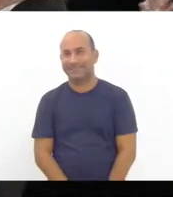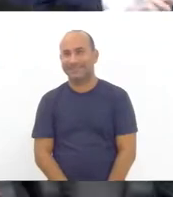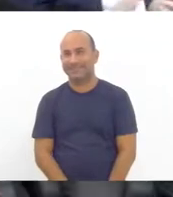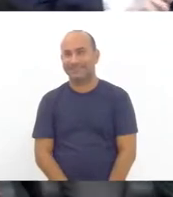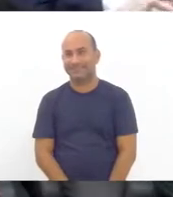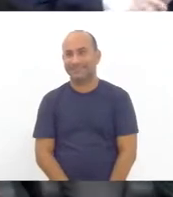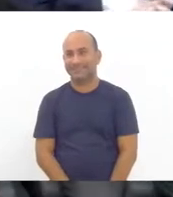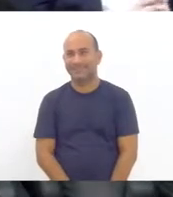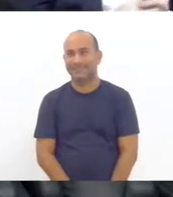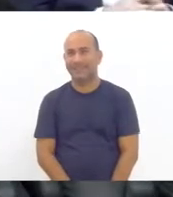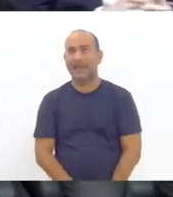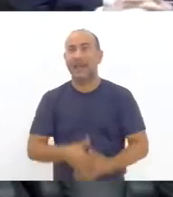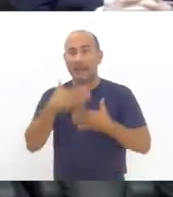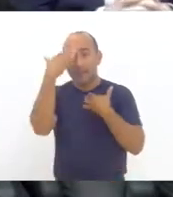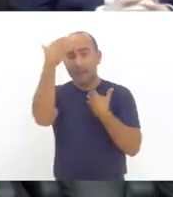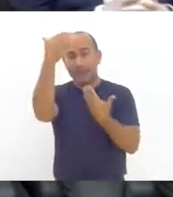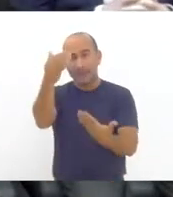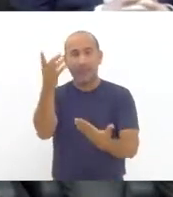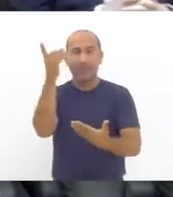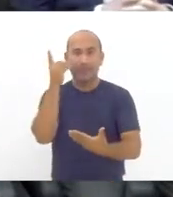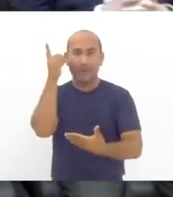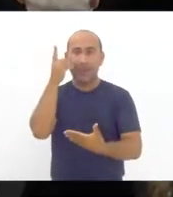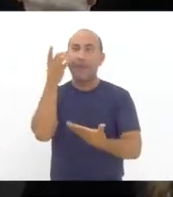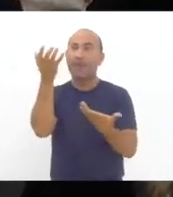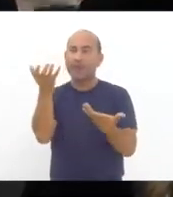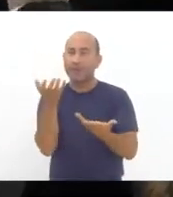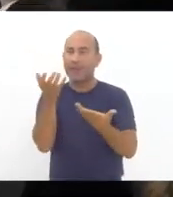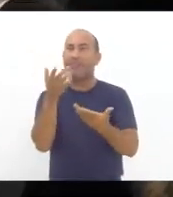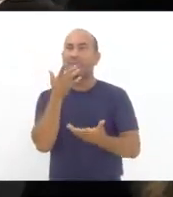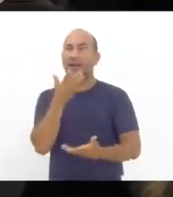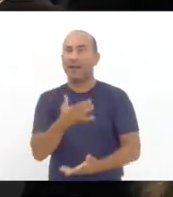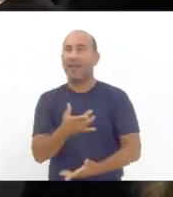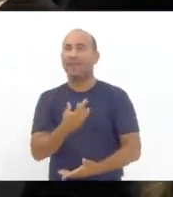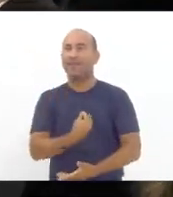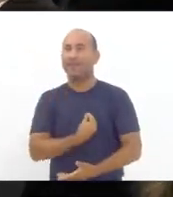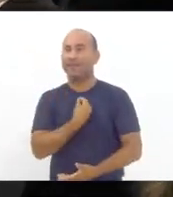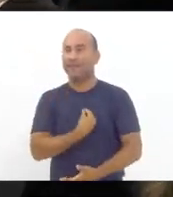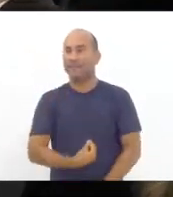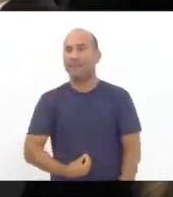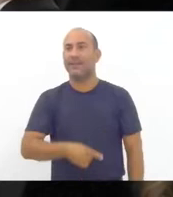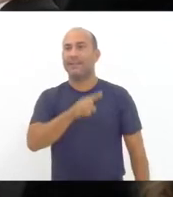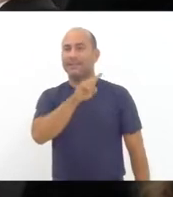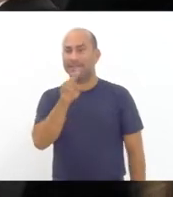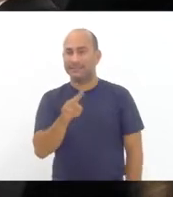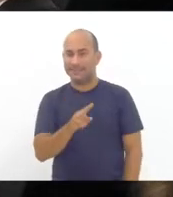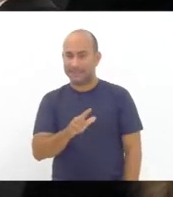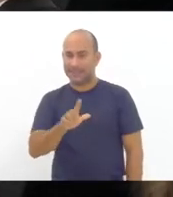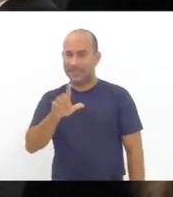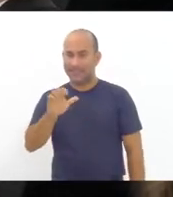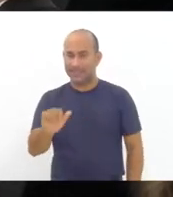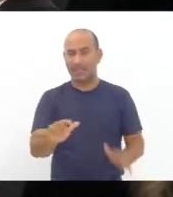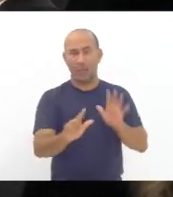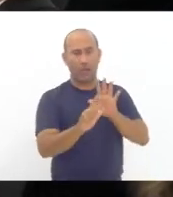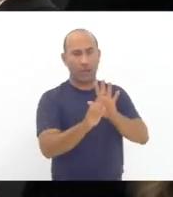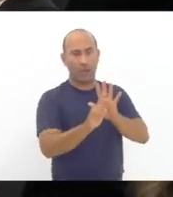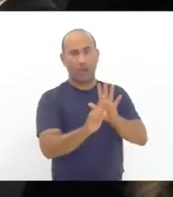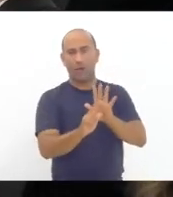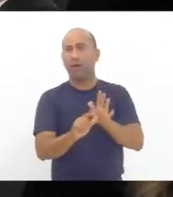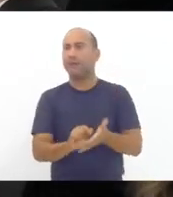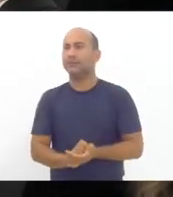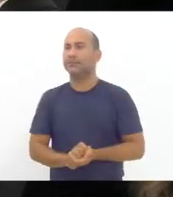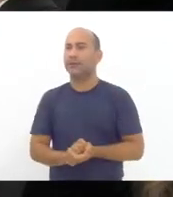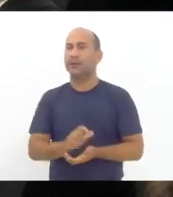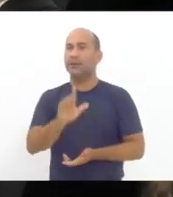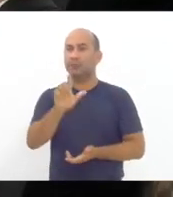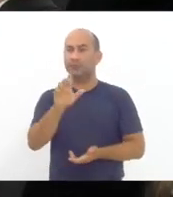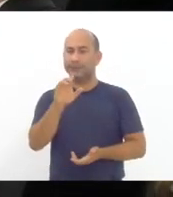Obrigada Deputado quero registrar a presença de zeliga lega comerciante Cristiana Paes